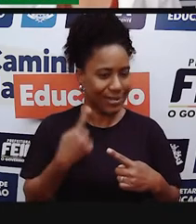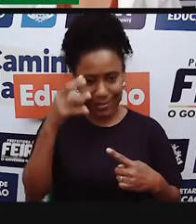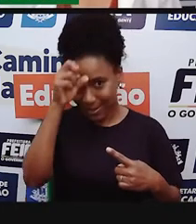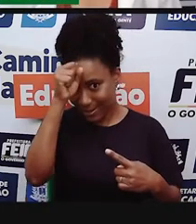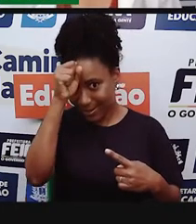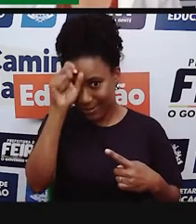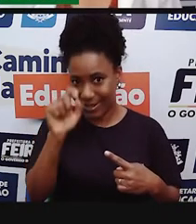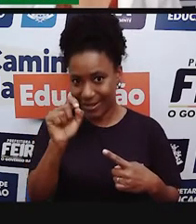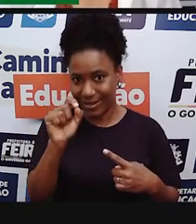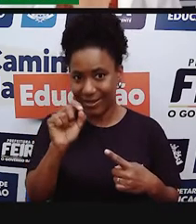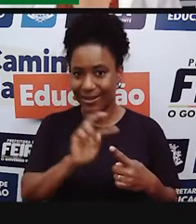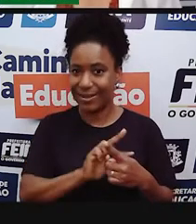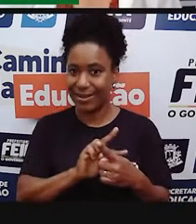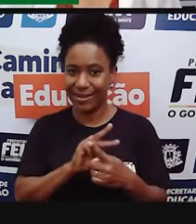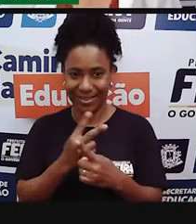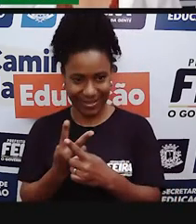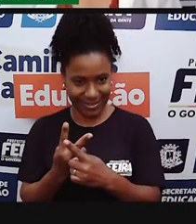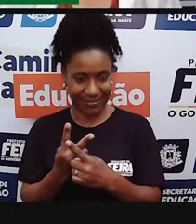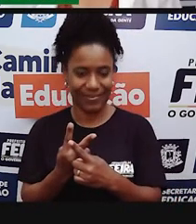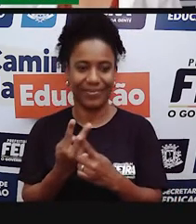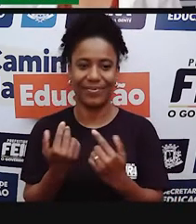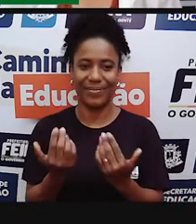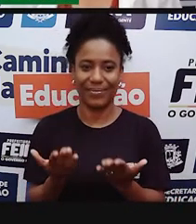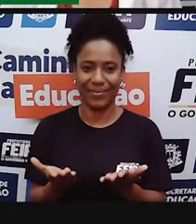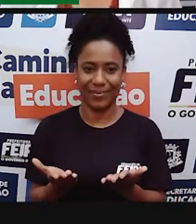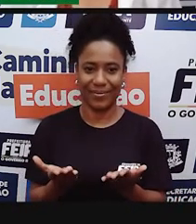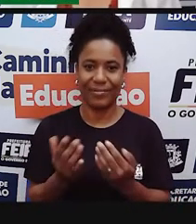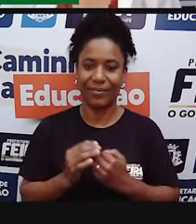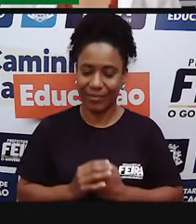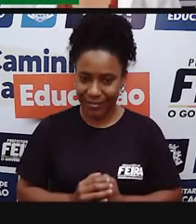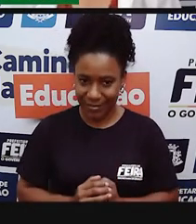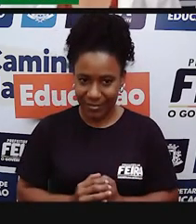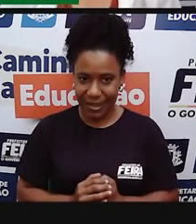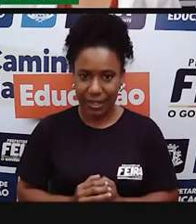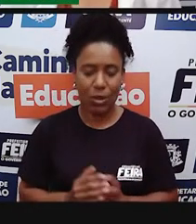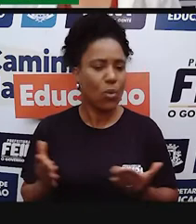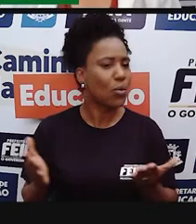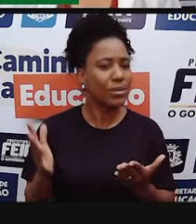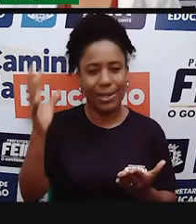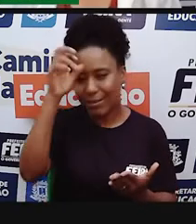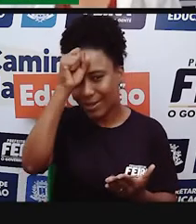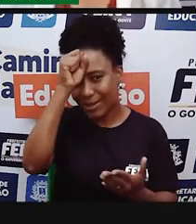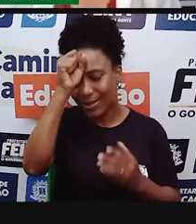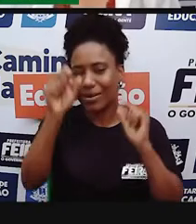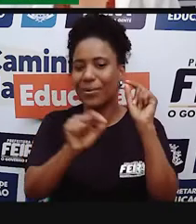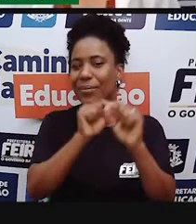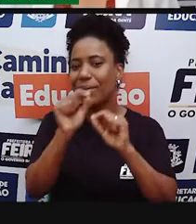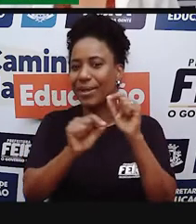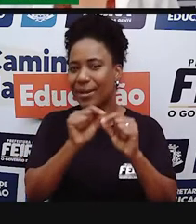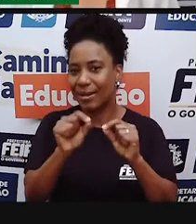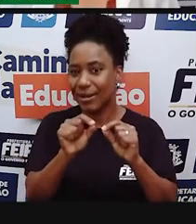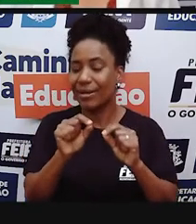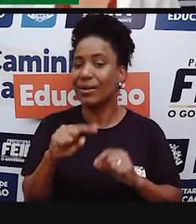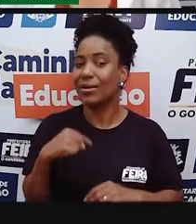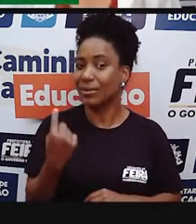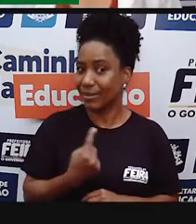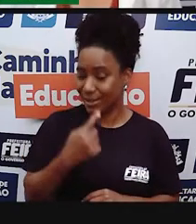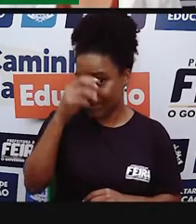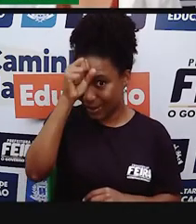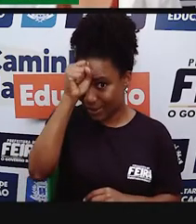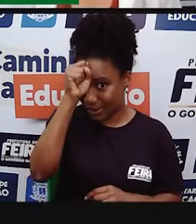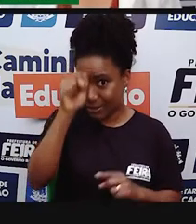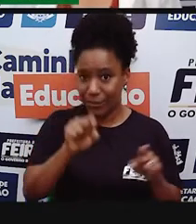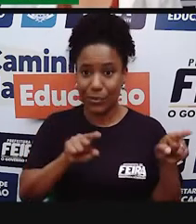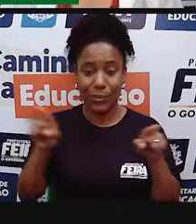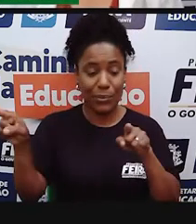today o Watson Dylan já dei o que é que nós vamos aprender hoje nós vamos aprender a indicar